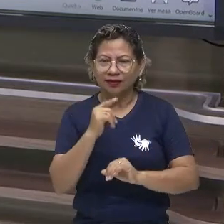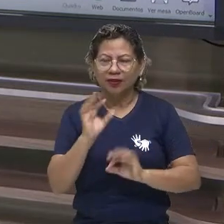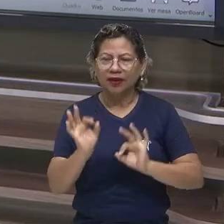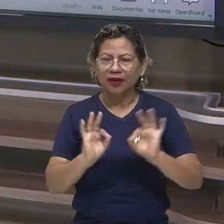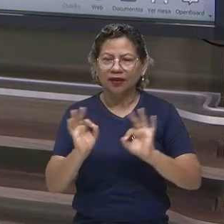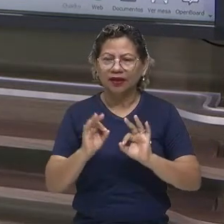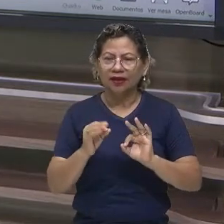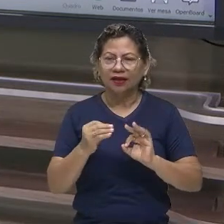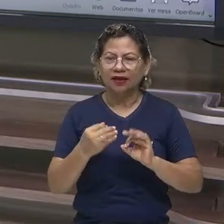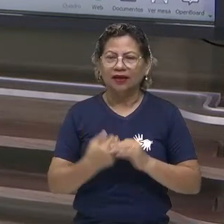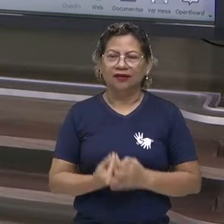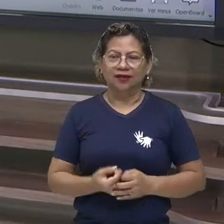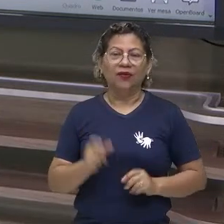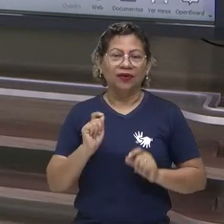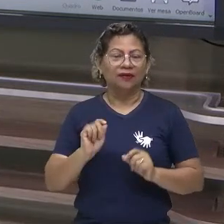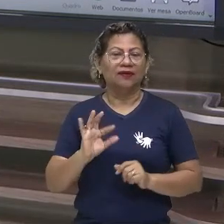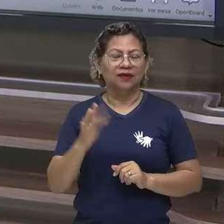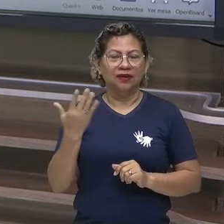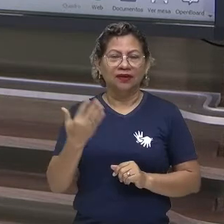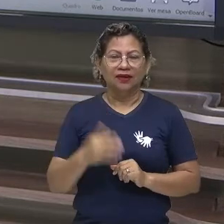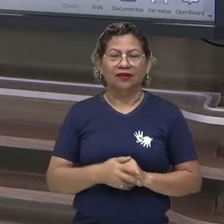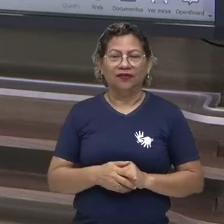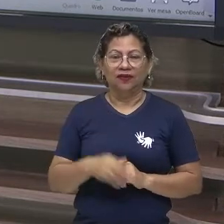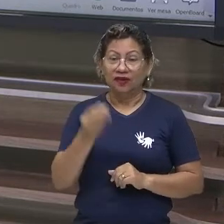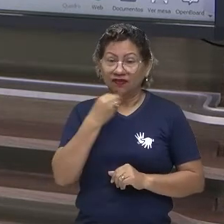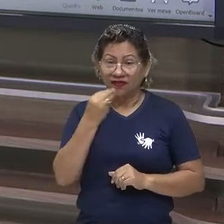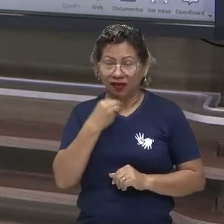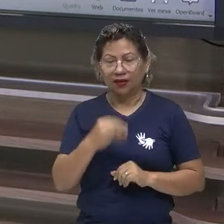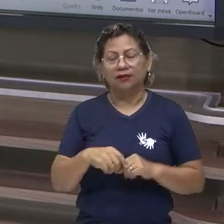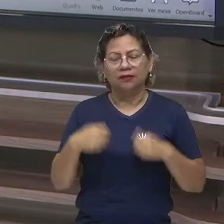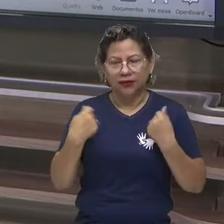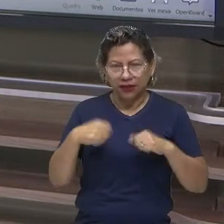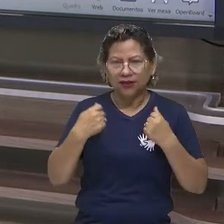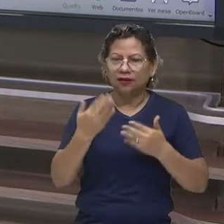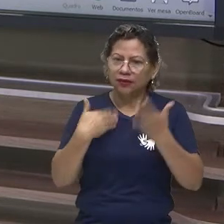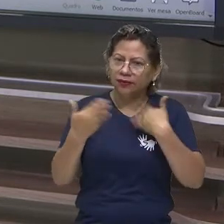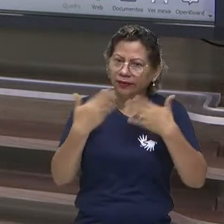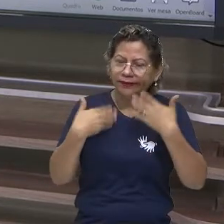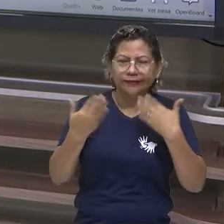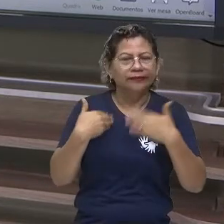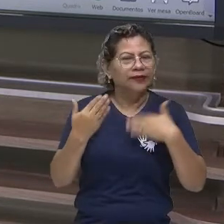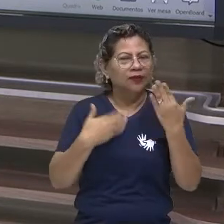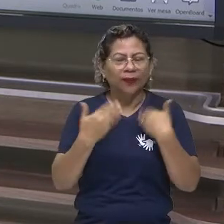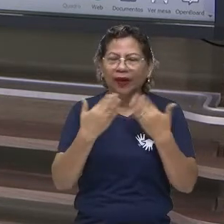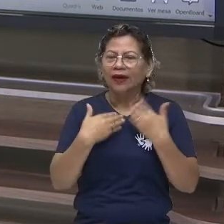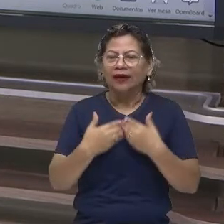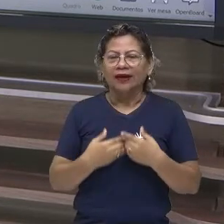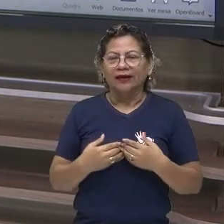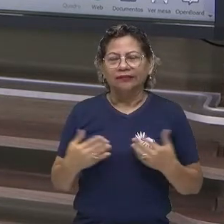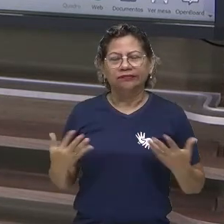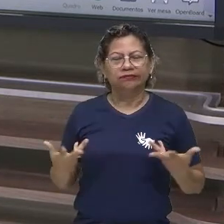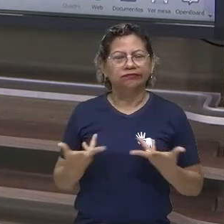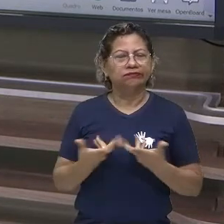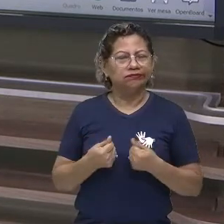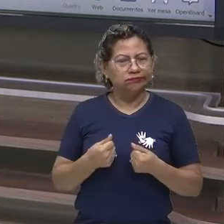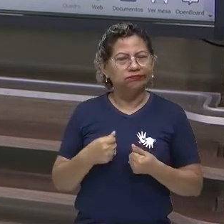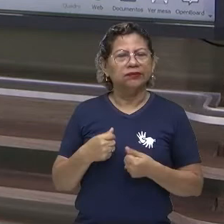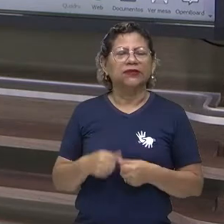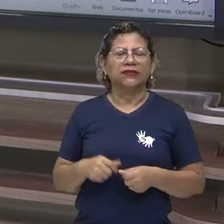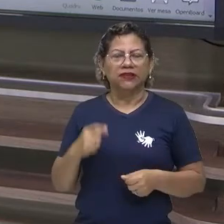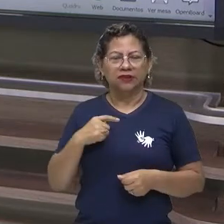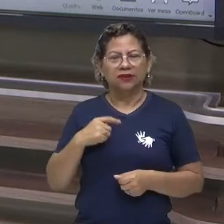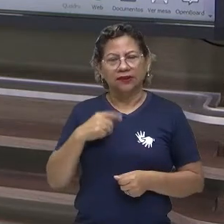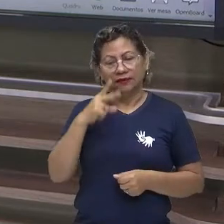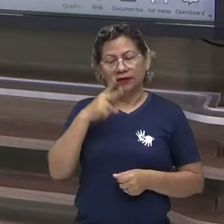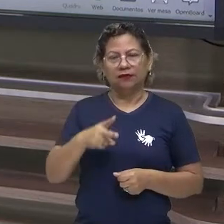realizar a atividade. A gente precisa para obter a nossa energia. Então, são também fontes energéticas os alimentos que